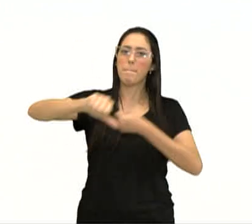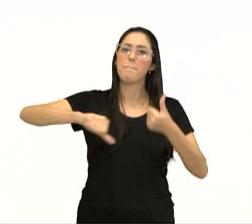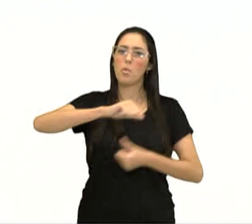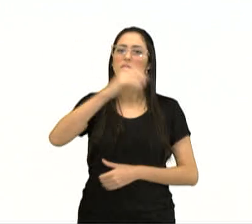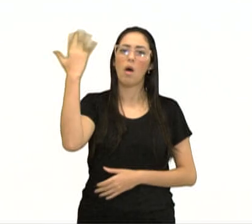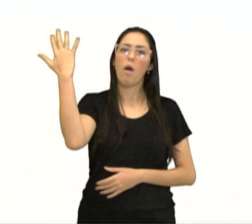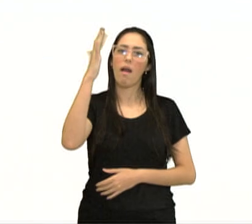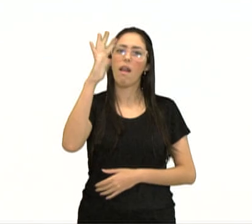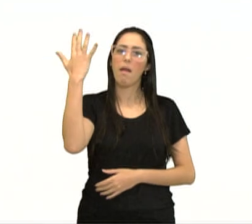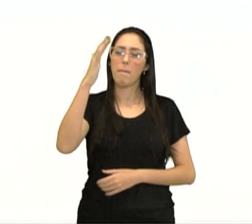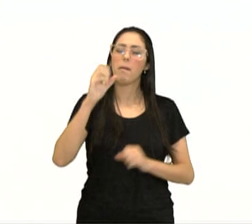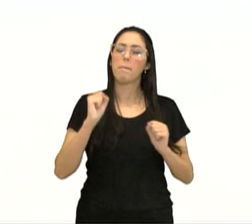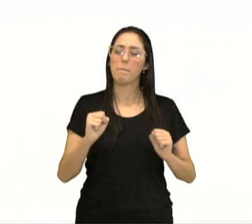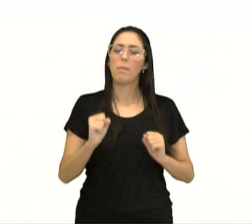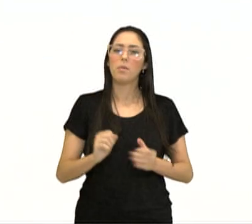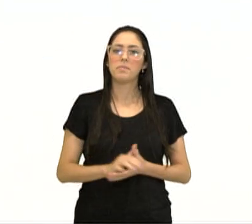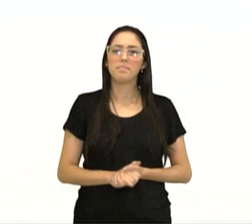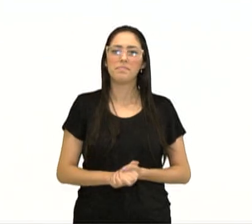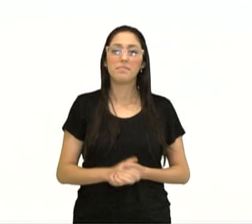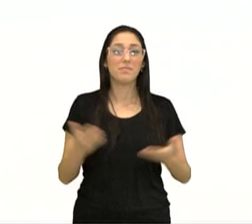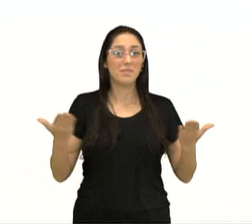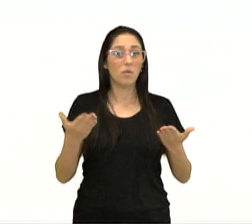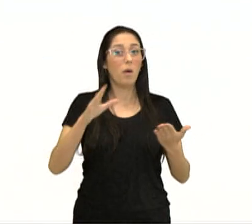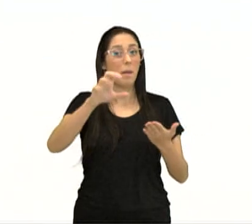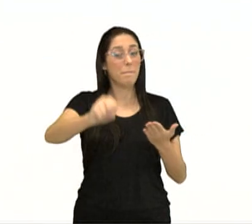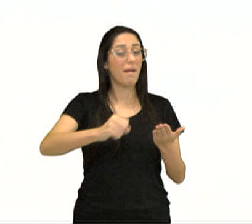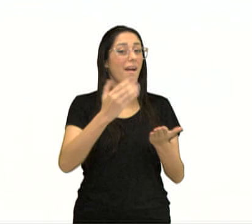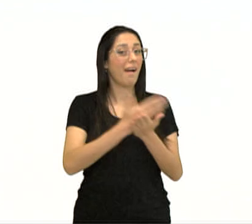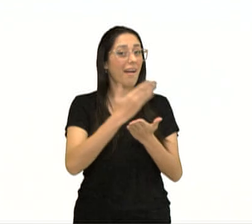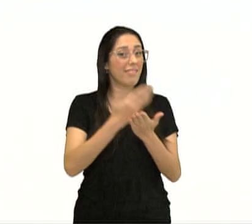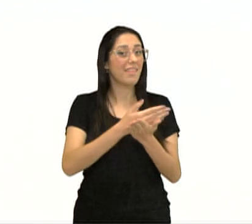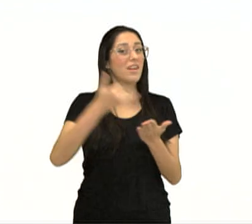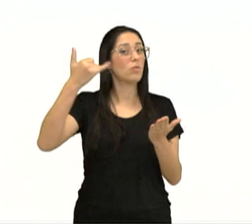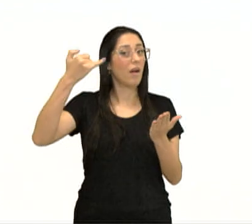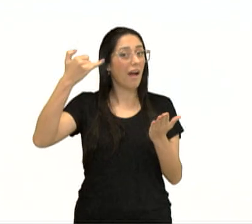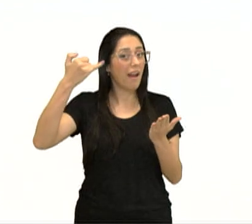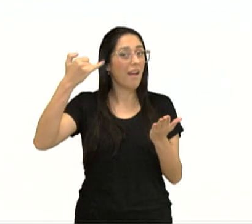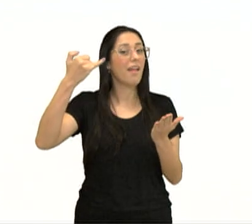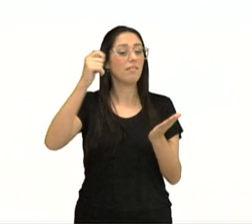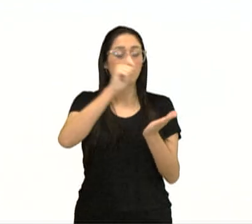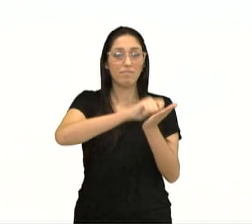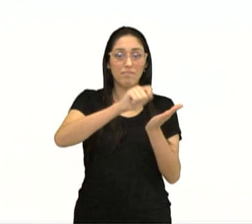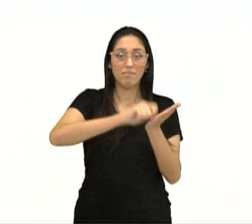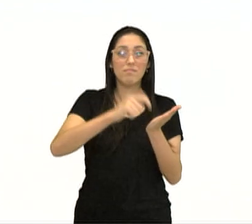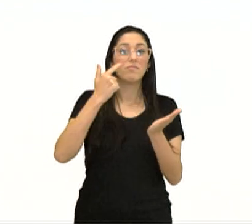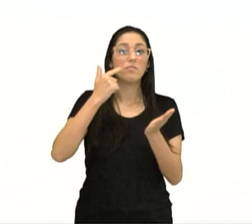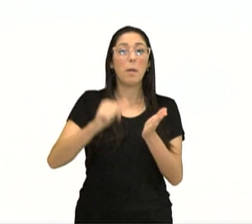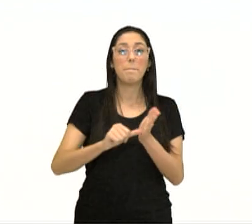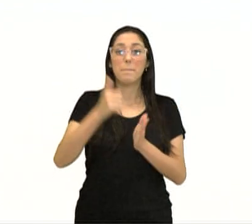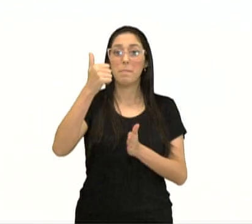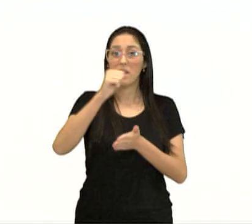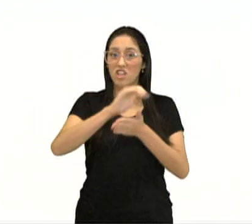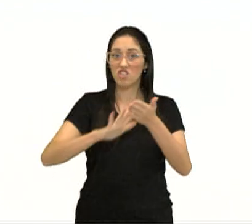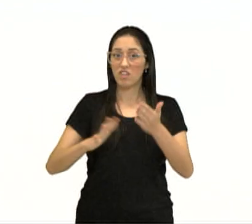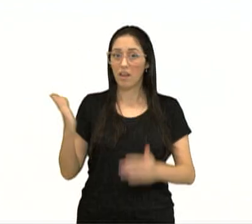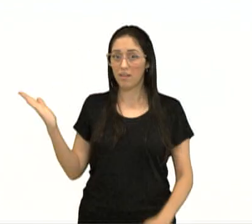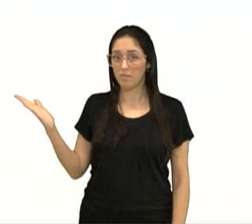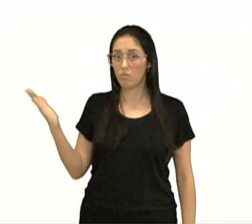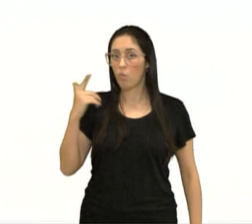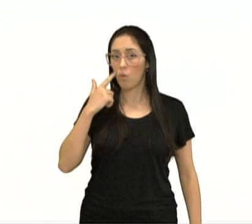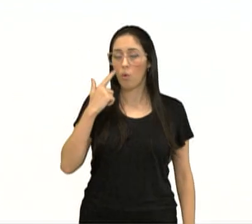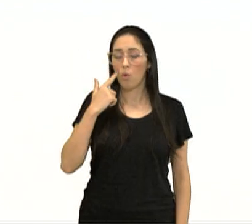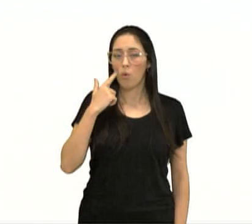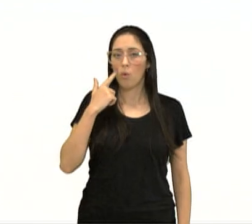condições climáticas. E agora pega seu caderno, pega a caneta e vamos anotar a nossa primeira atividade. Olha aqui na tela,